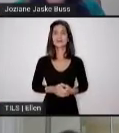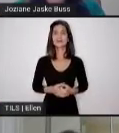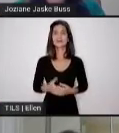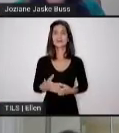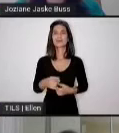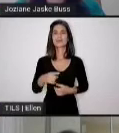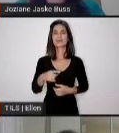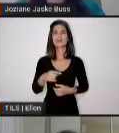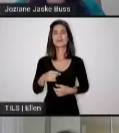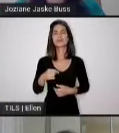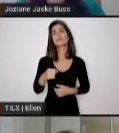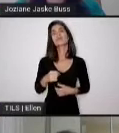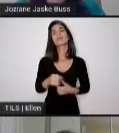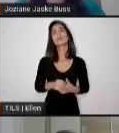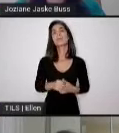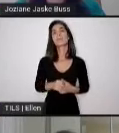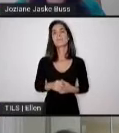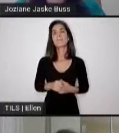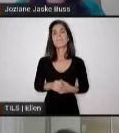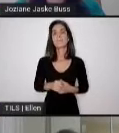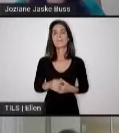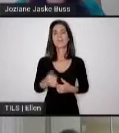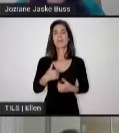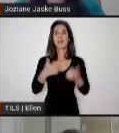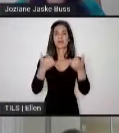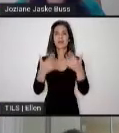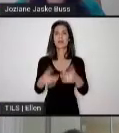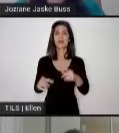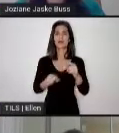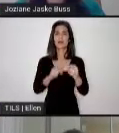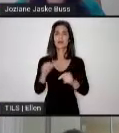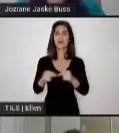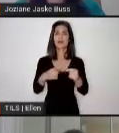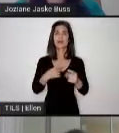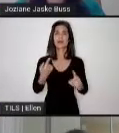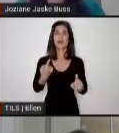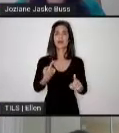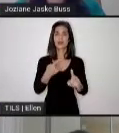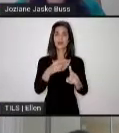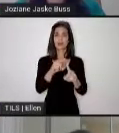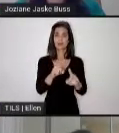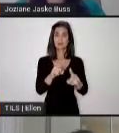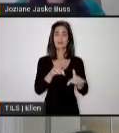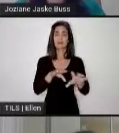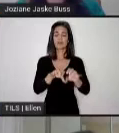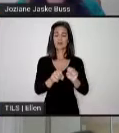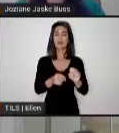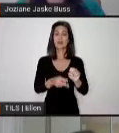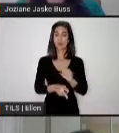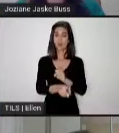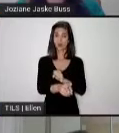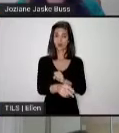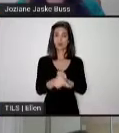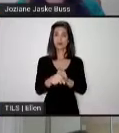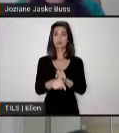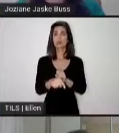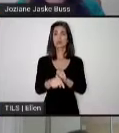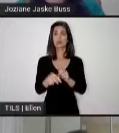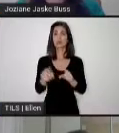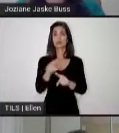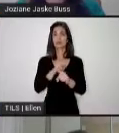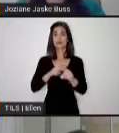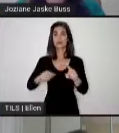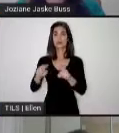né, que a gente discuta esse desafio da formação continuada nessa perspectiva da inclusão